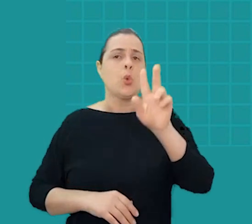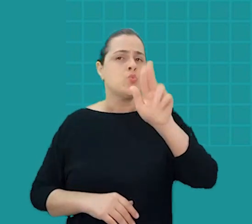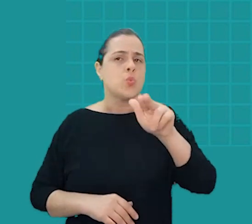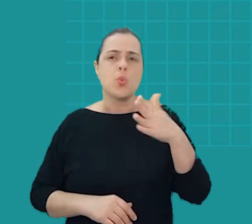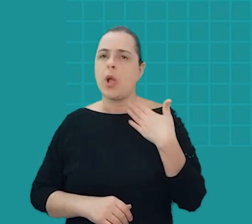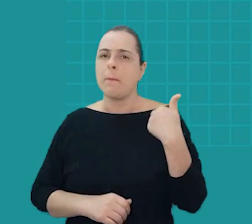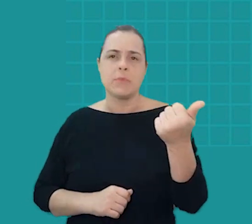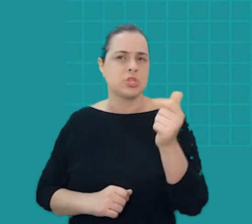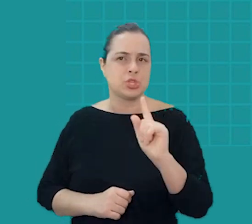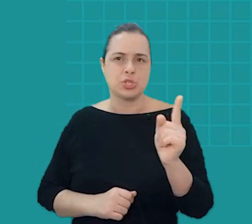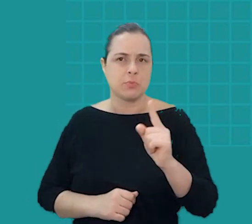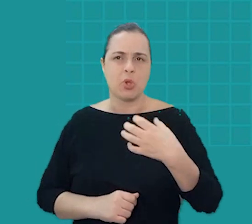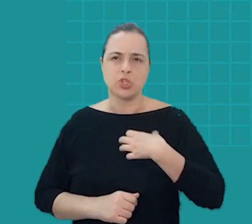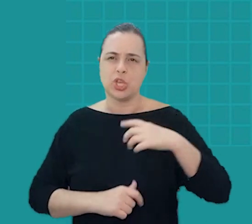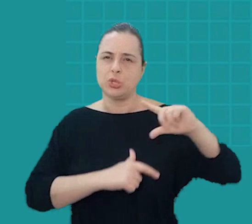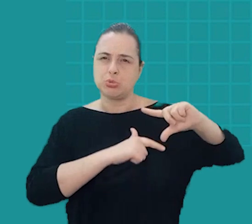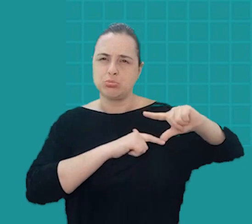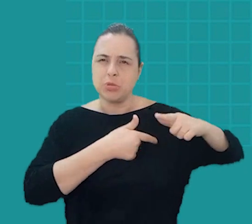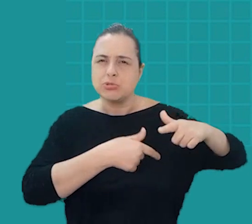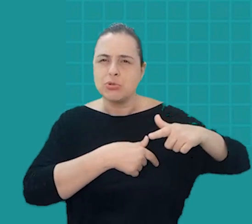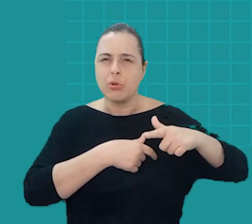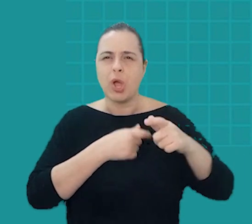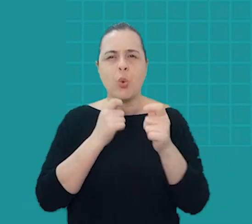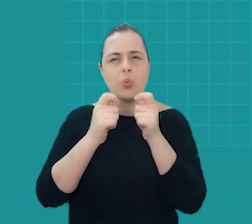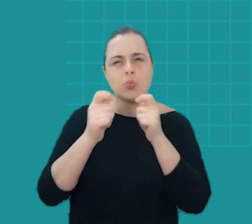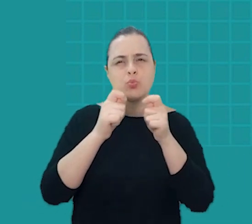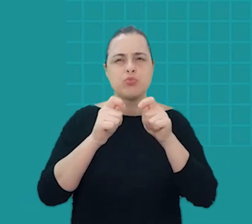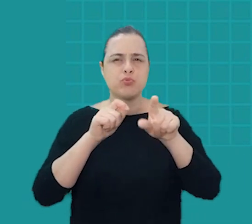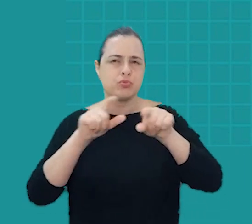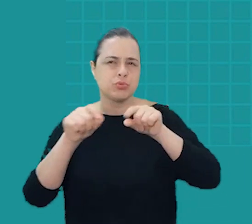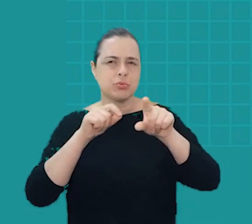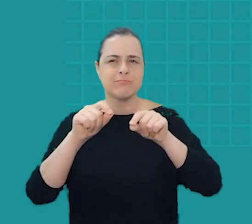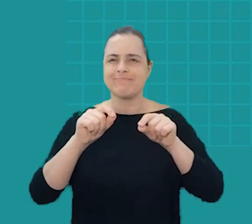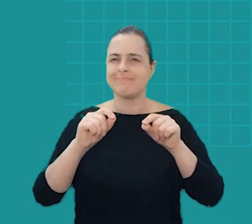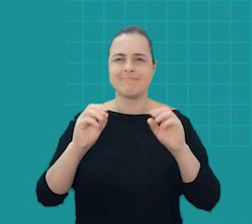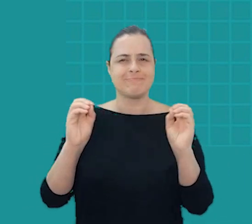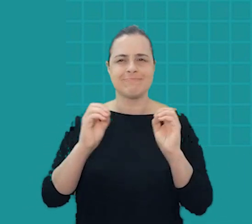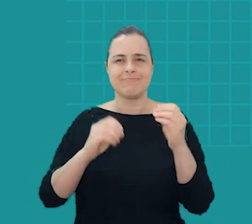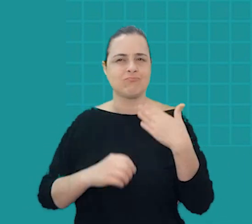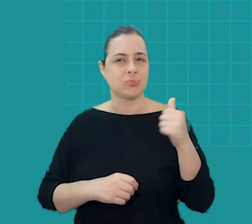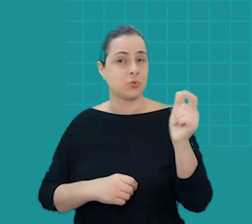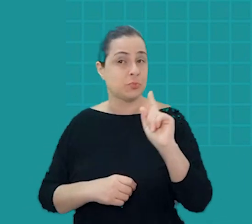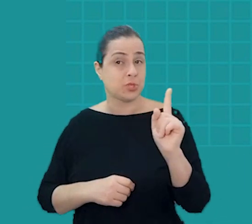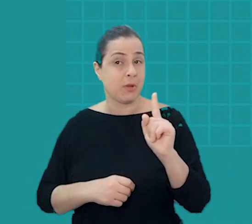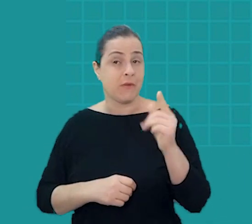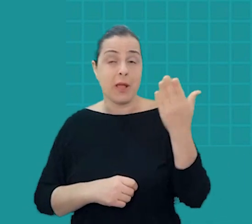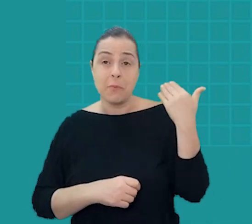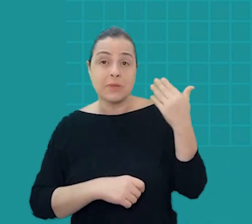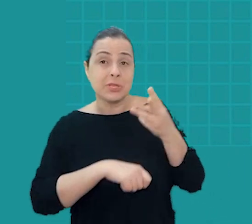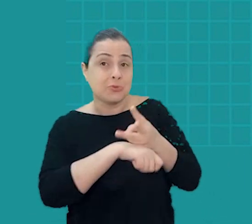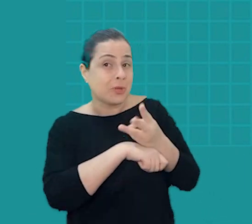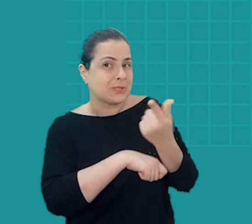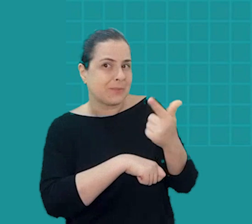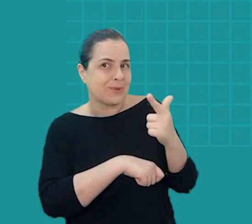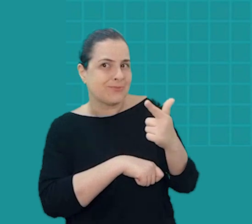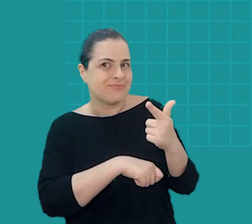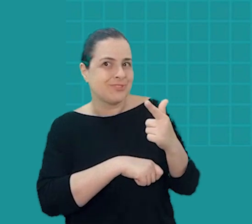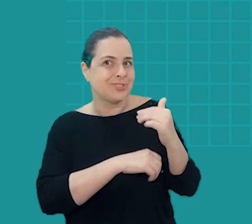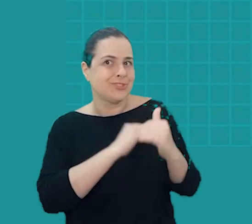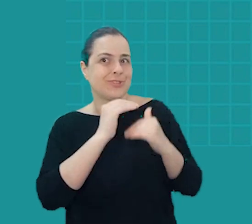E aí isso também me incomodava. Mas na hora de achar estágio, opa, vai ser fácil. Eu vi que foi o contrário, foi super difícil.